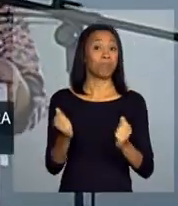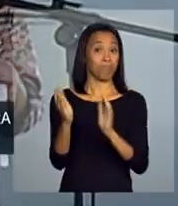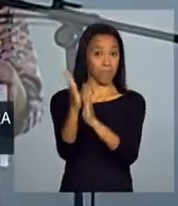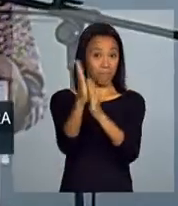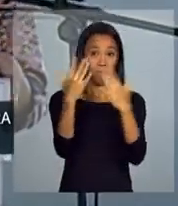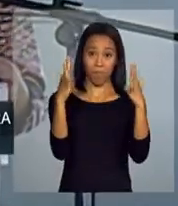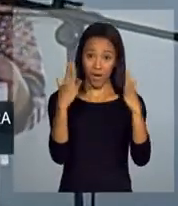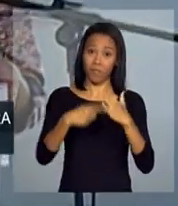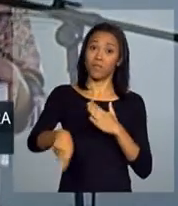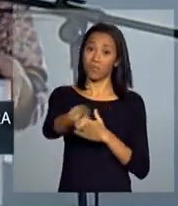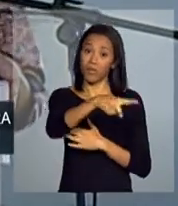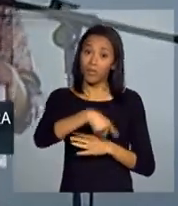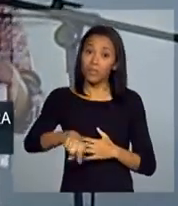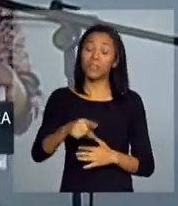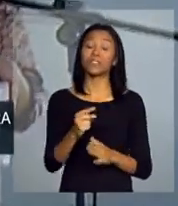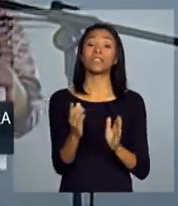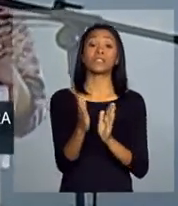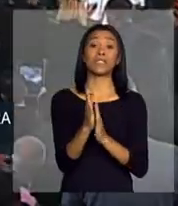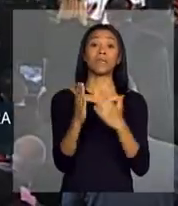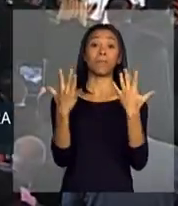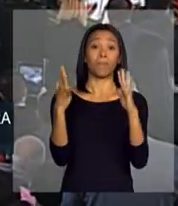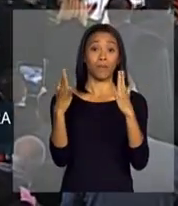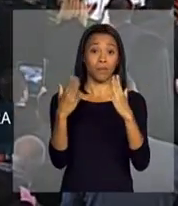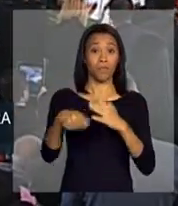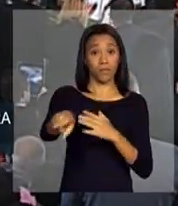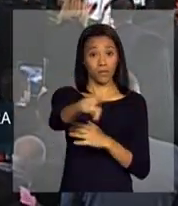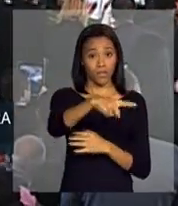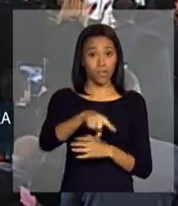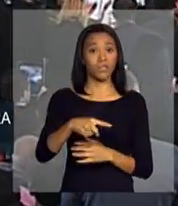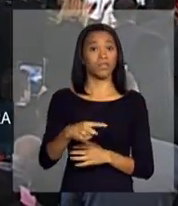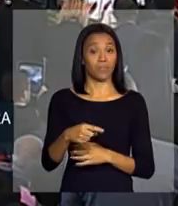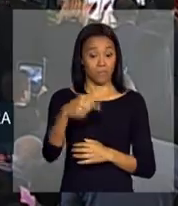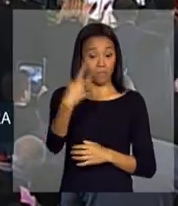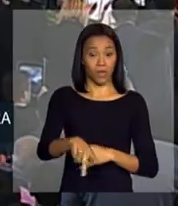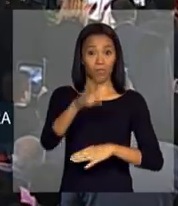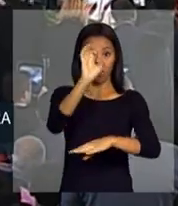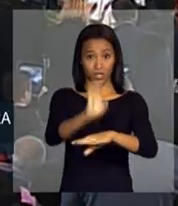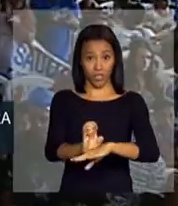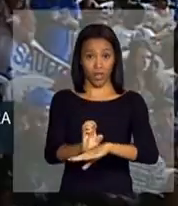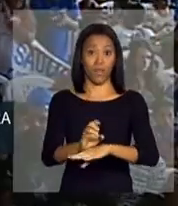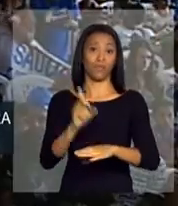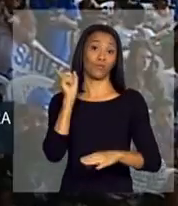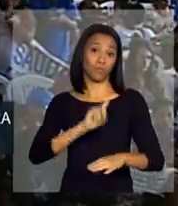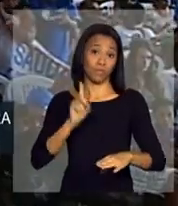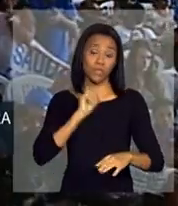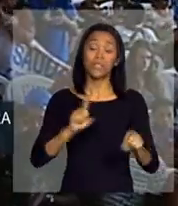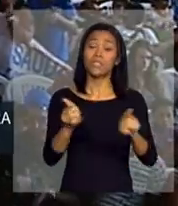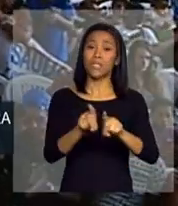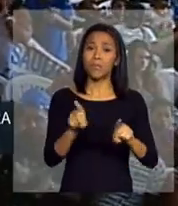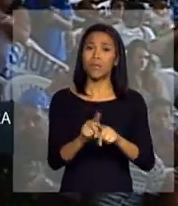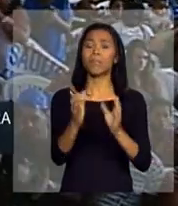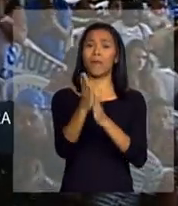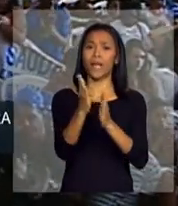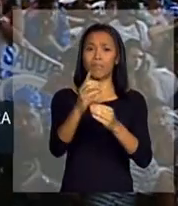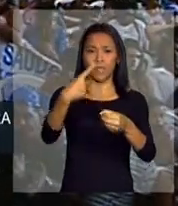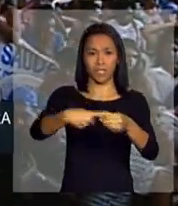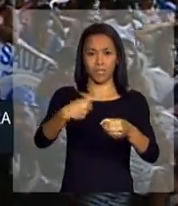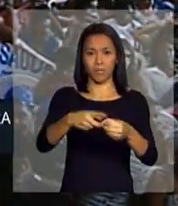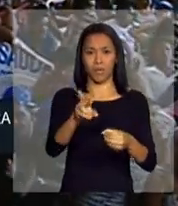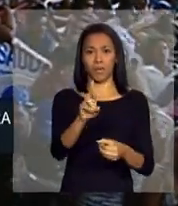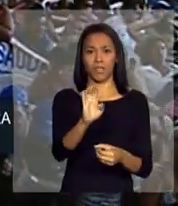para vocês, parabéns aqui para Minas Gerais, parabéns para Ribeirão das